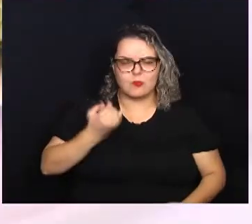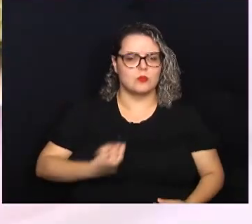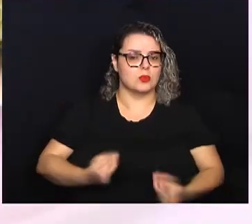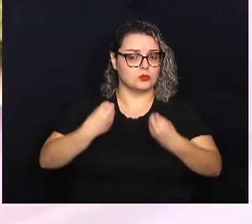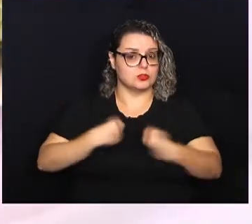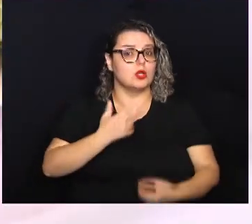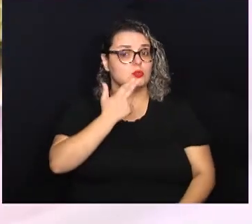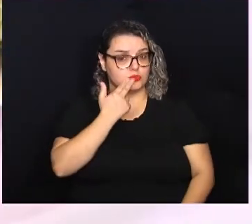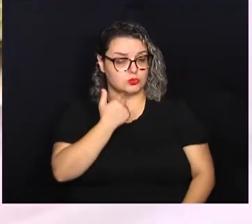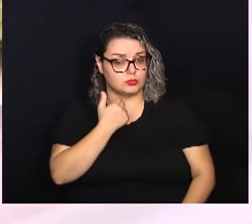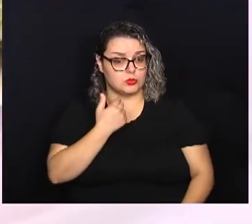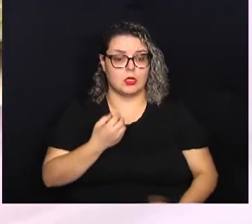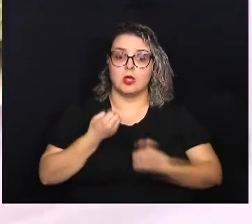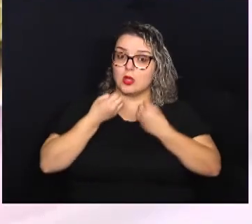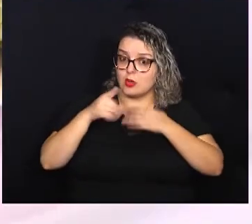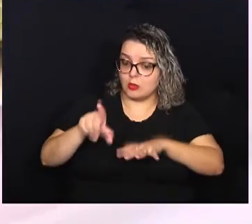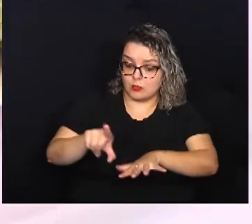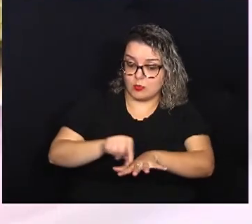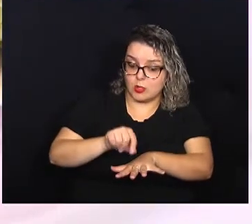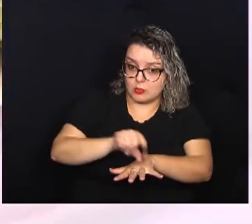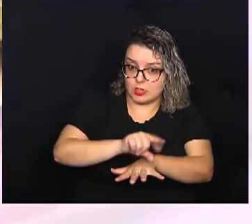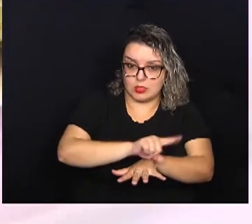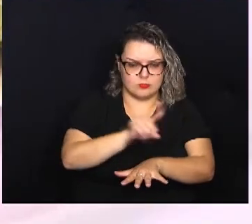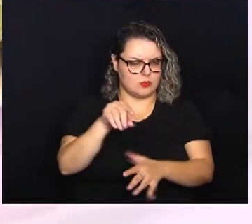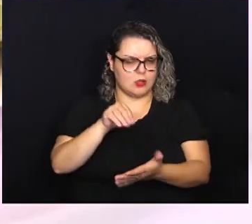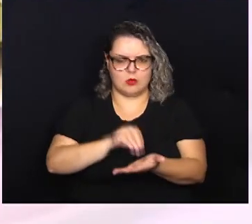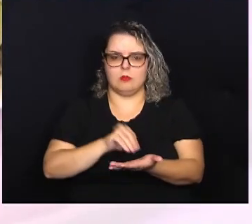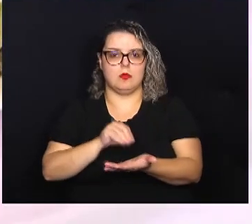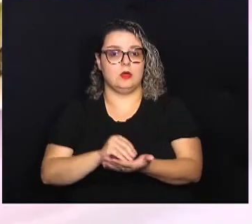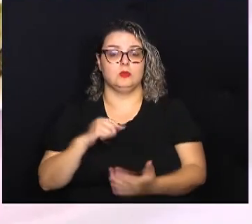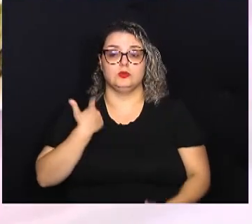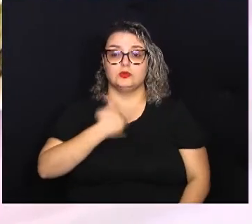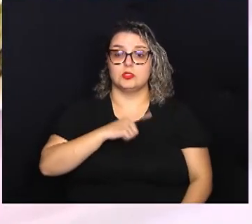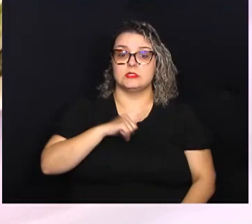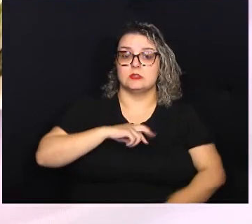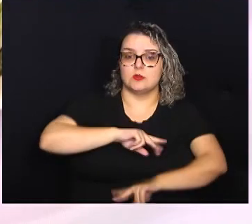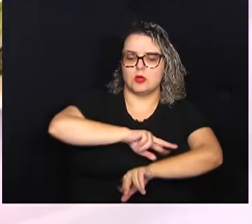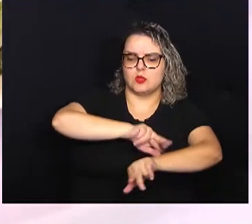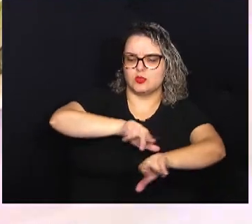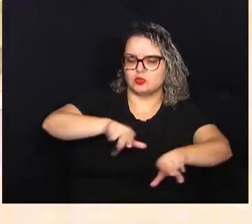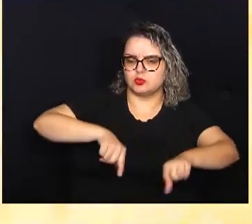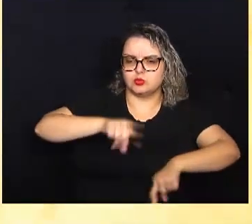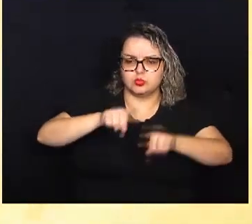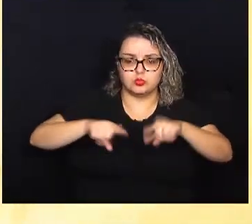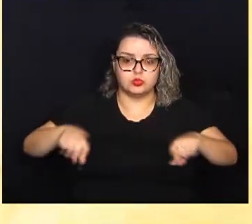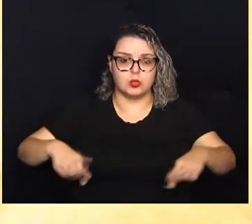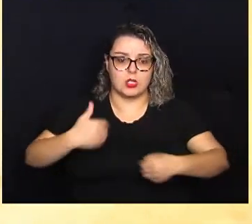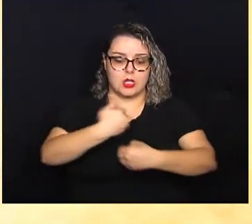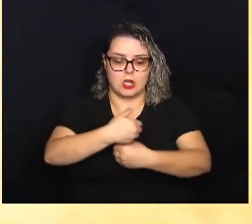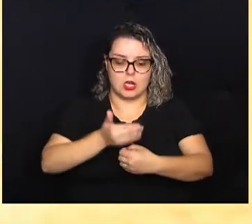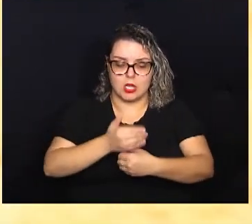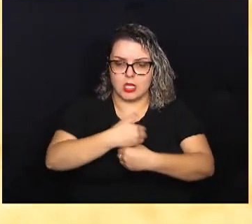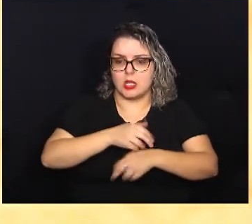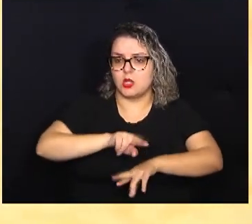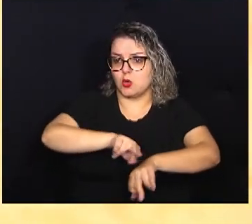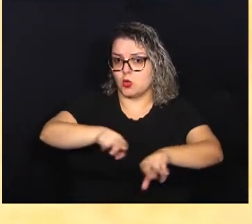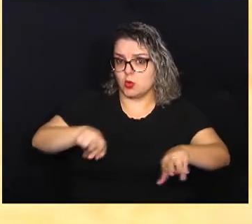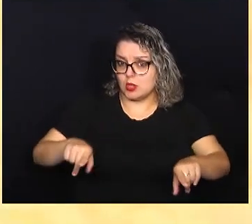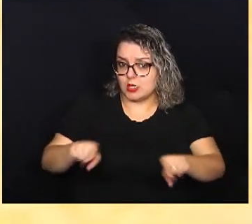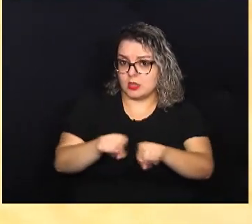e boas opções não faltam que nós temos uma variedade de legumes nós temos também